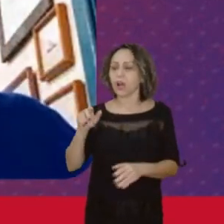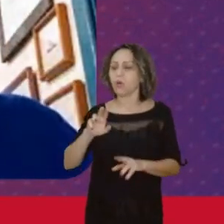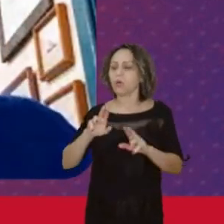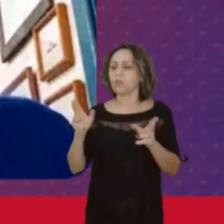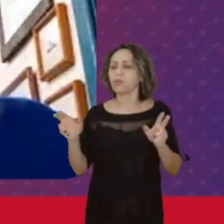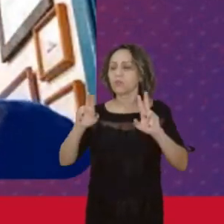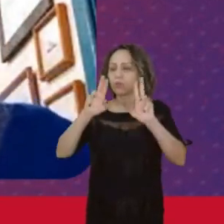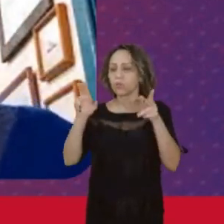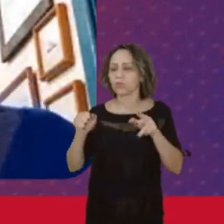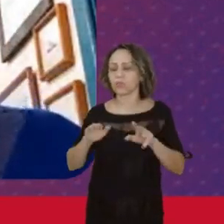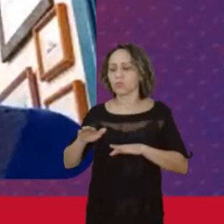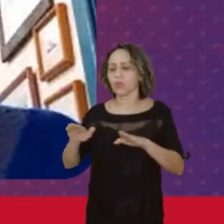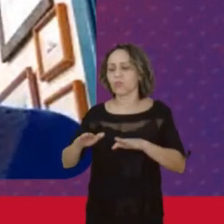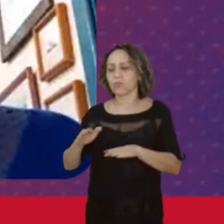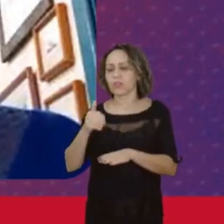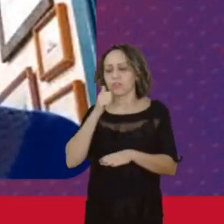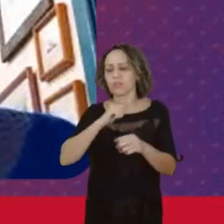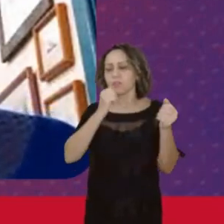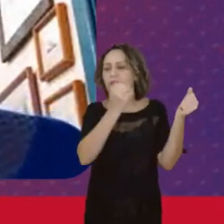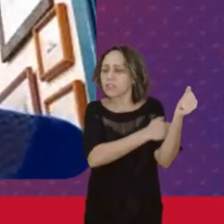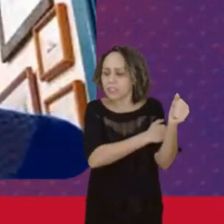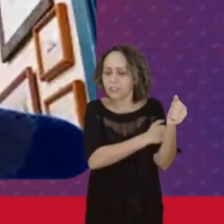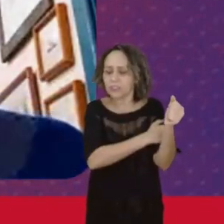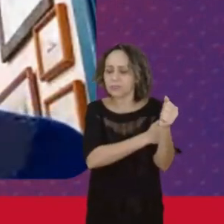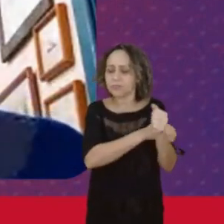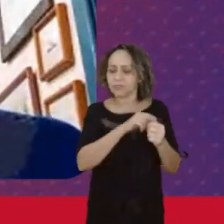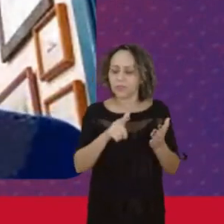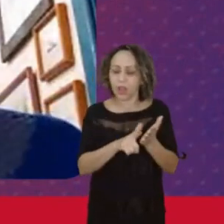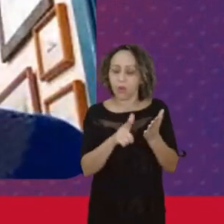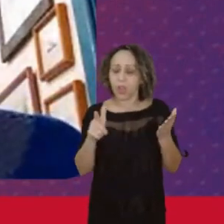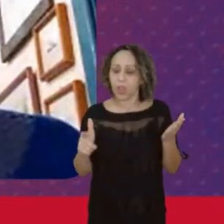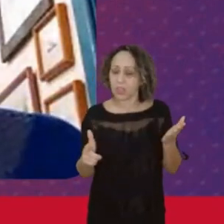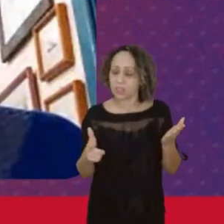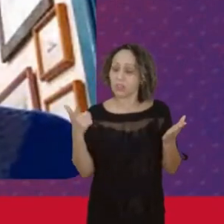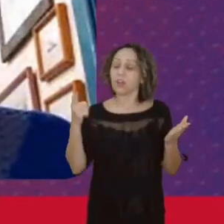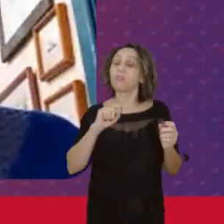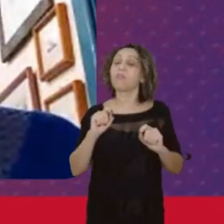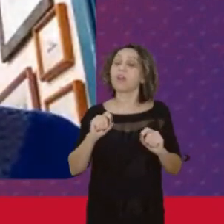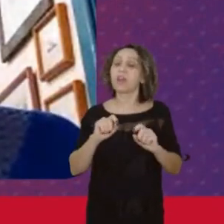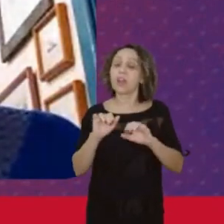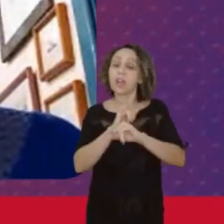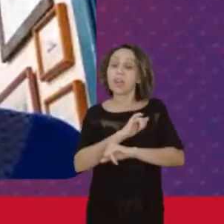esses jornais vão dar um conteúdo, vão buscar